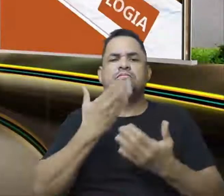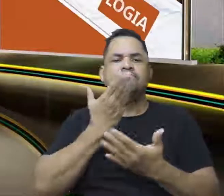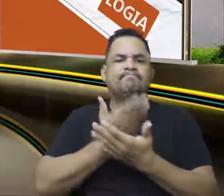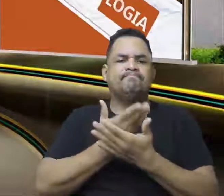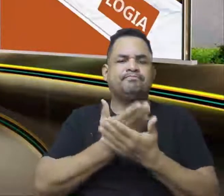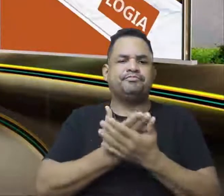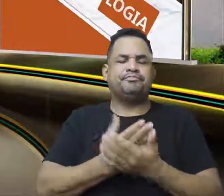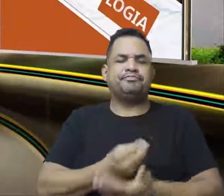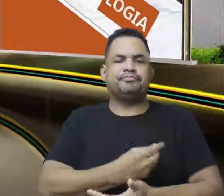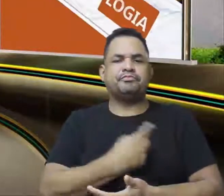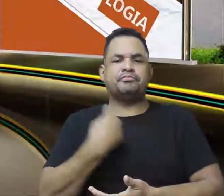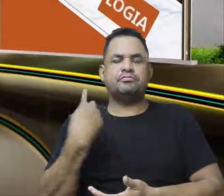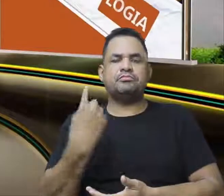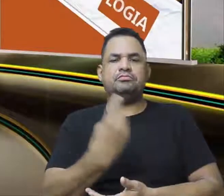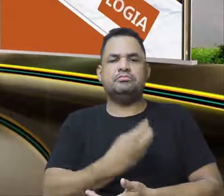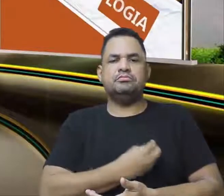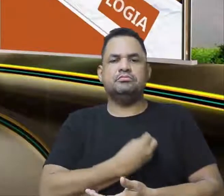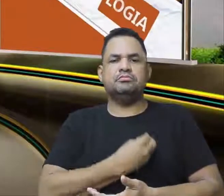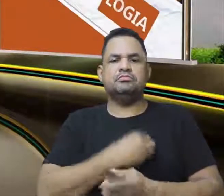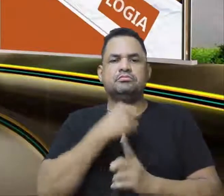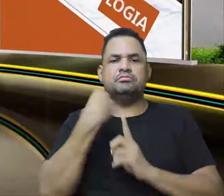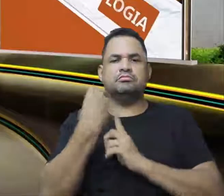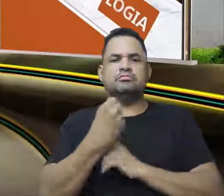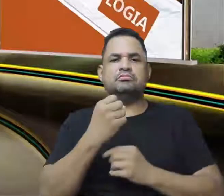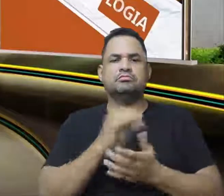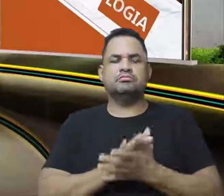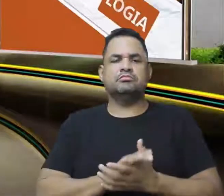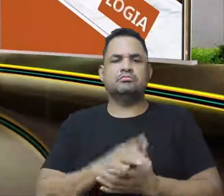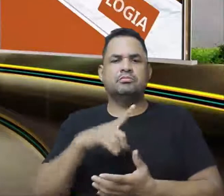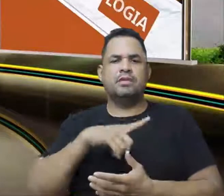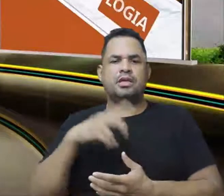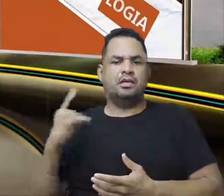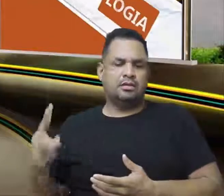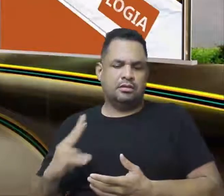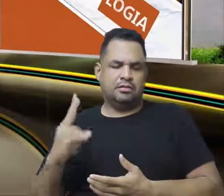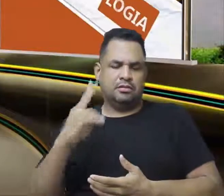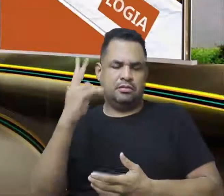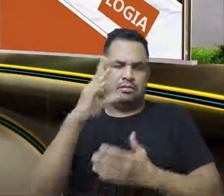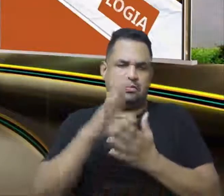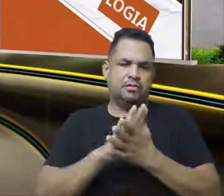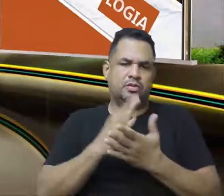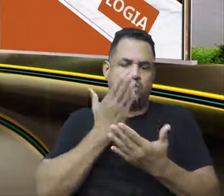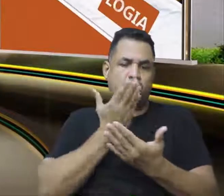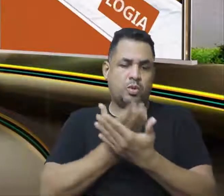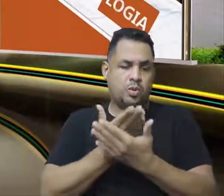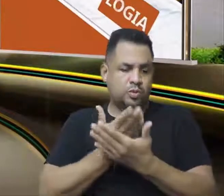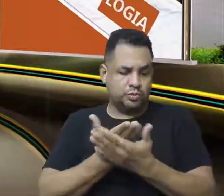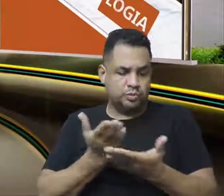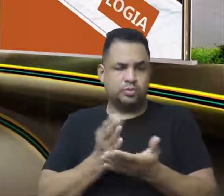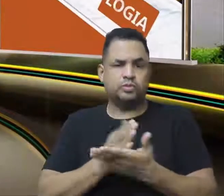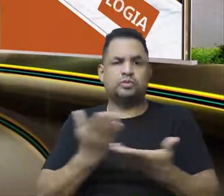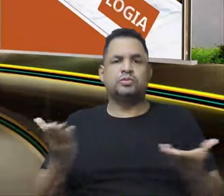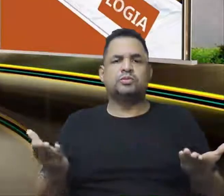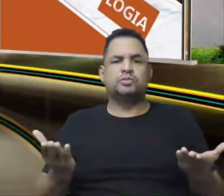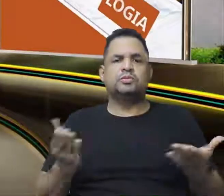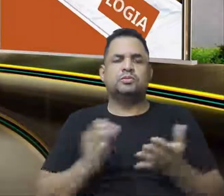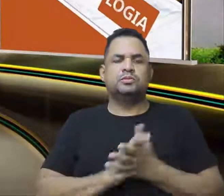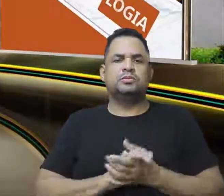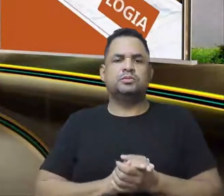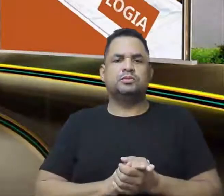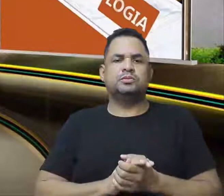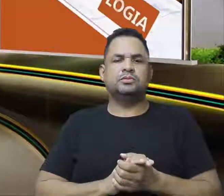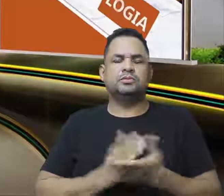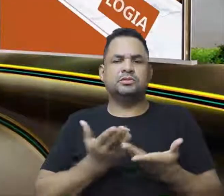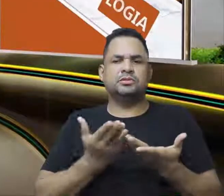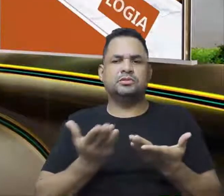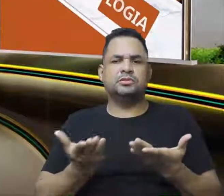gente vive numa sociedade que valoriza o estudo né os postos de emprego eles têm muito estão